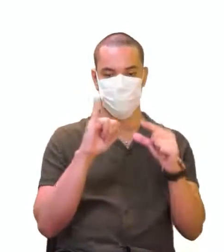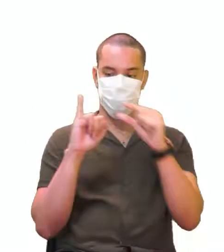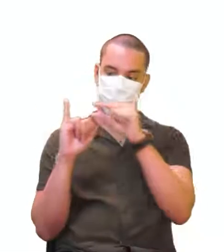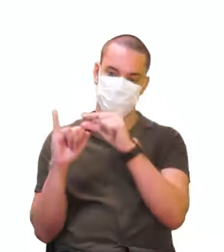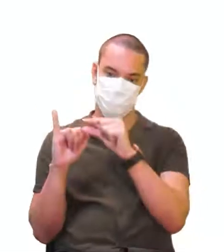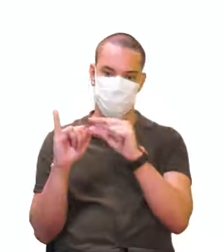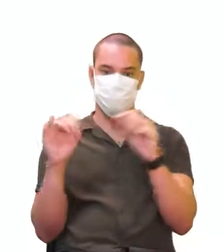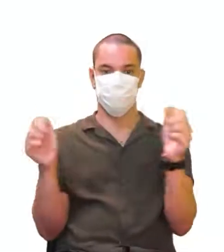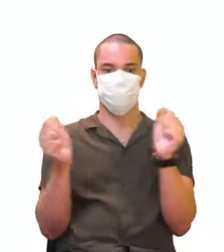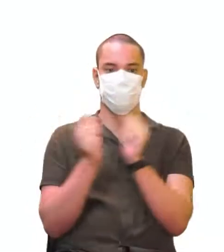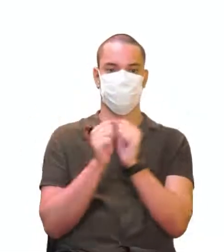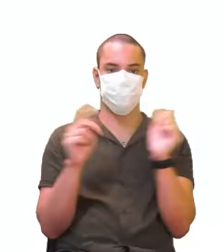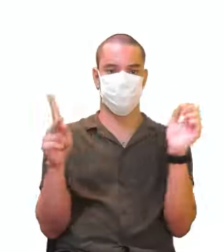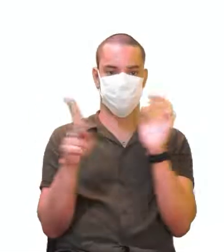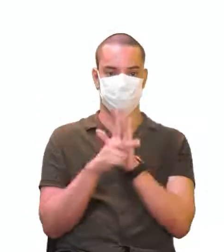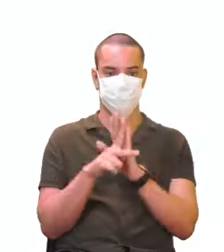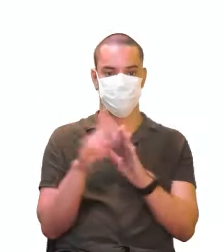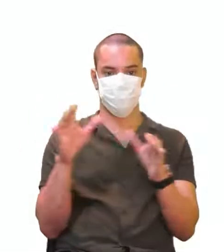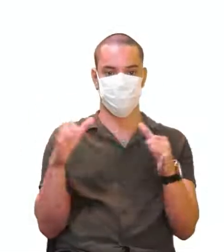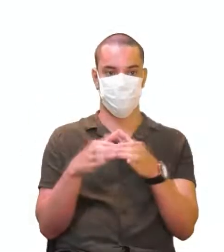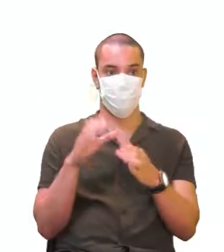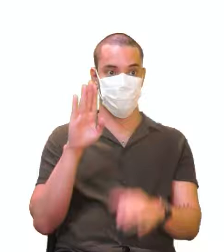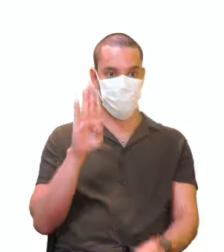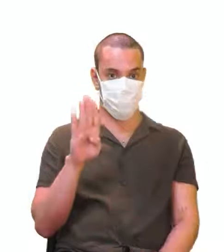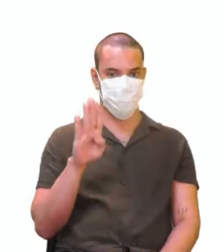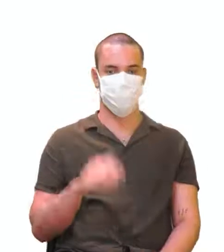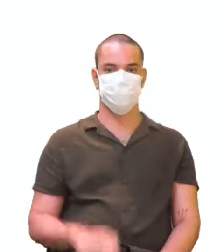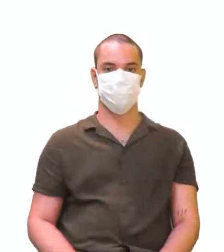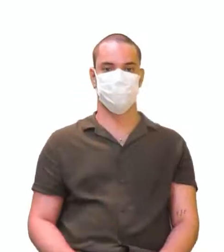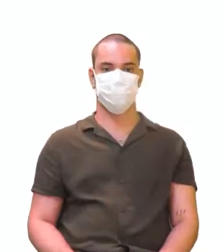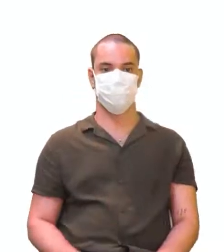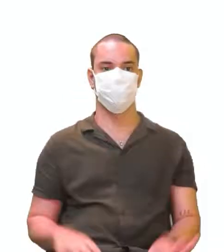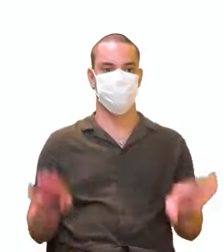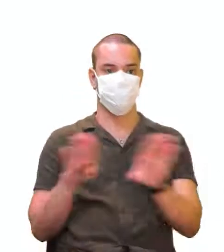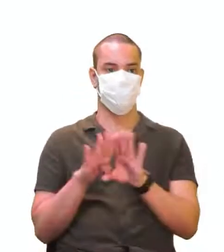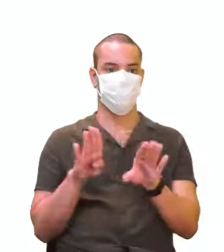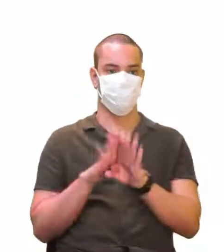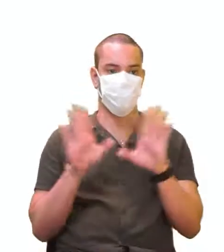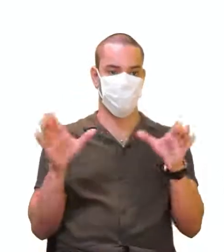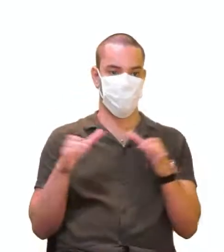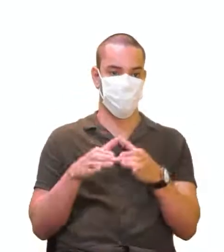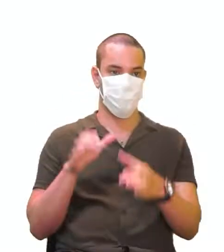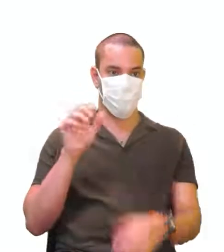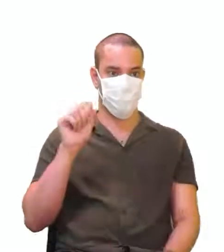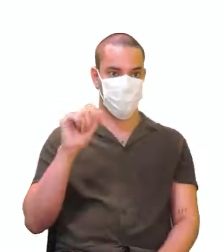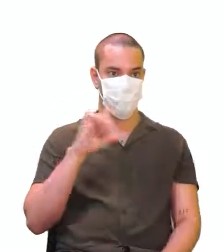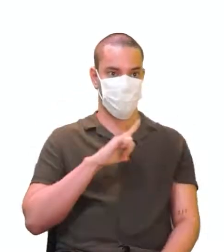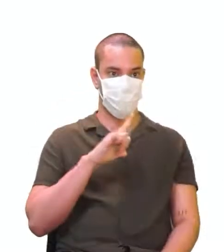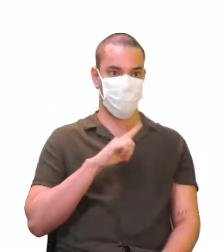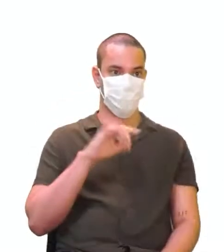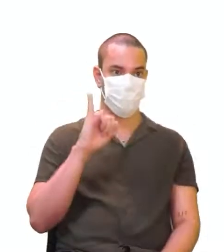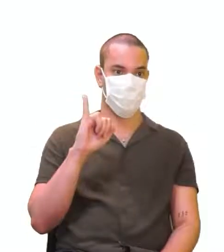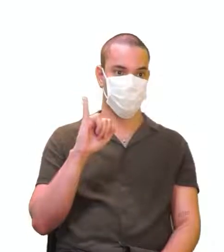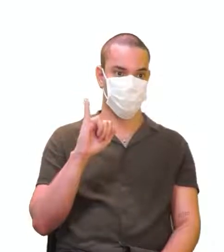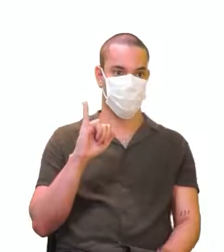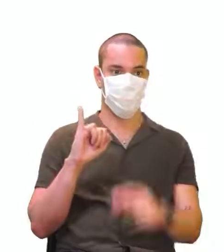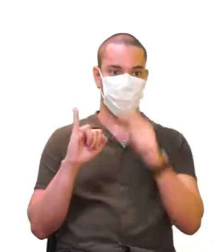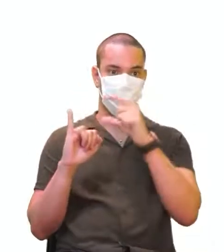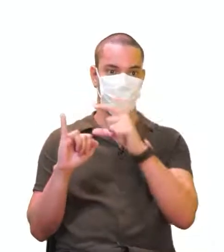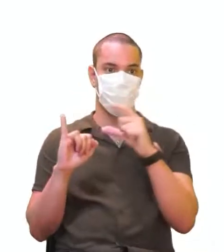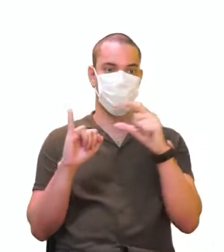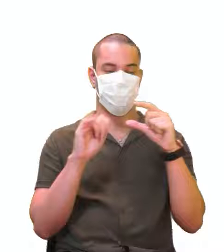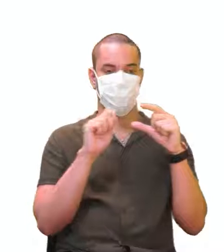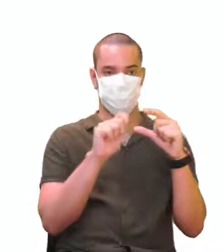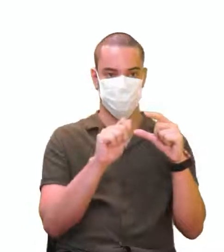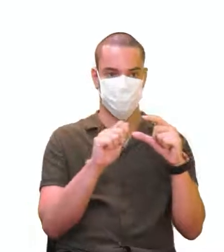outro parzinho de alelos, para o indivíduo do grupo B. Aqui também no grupo A, você vai ter isão-azão, que corresponde a